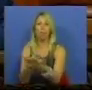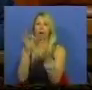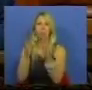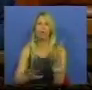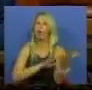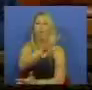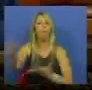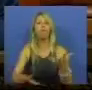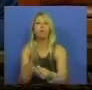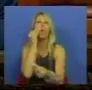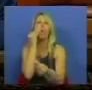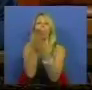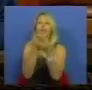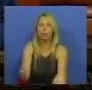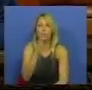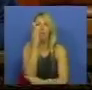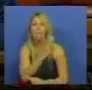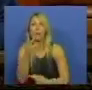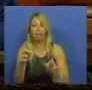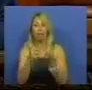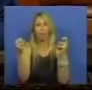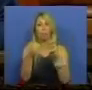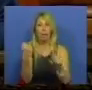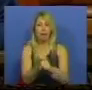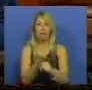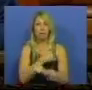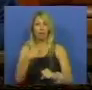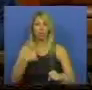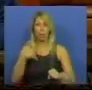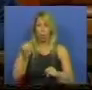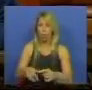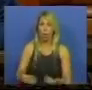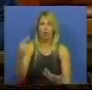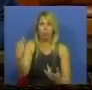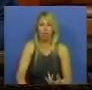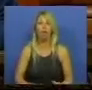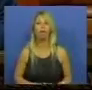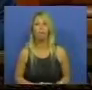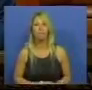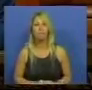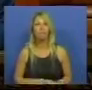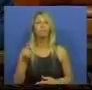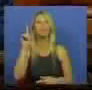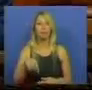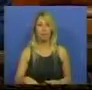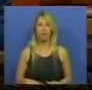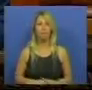na resolução prática dos problemas com que os serviços de saúde se confrontam hoje. Além do